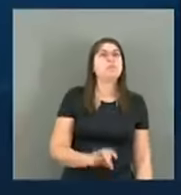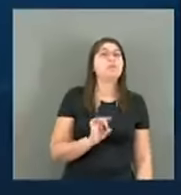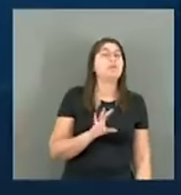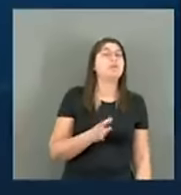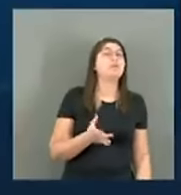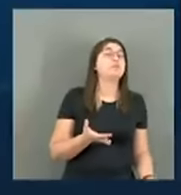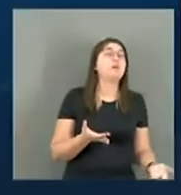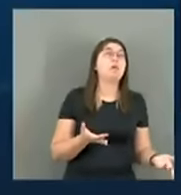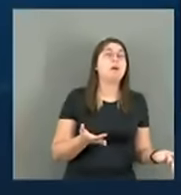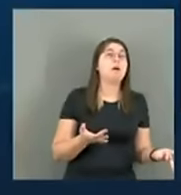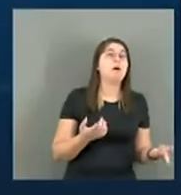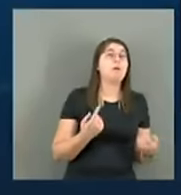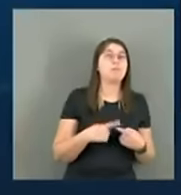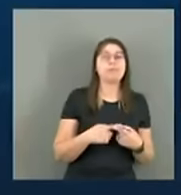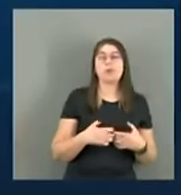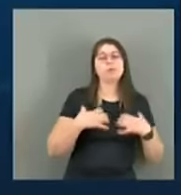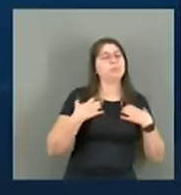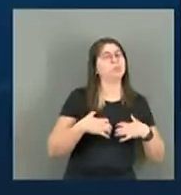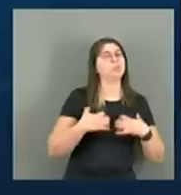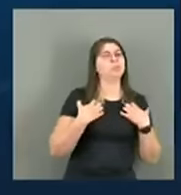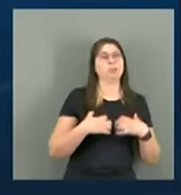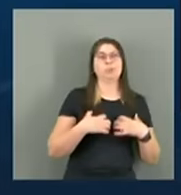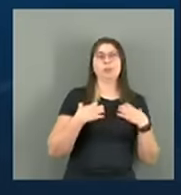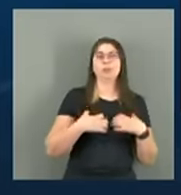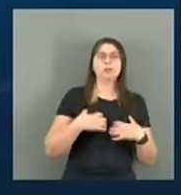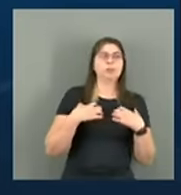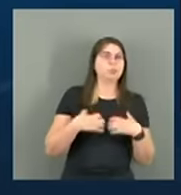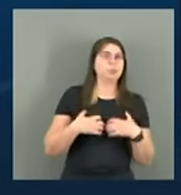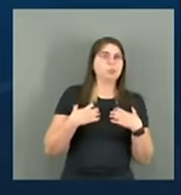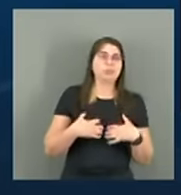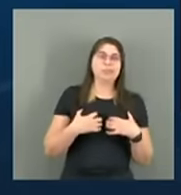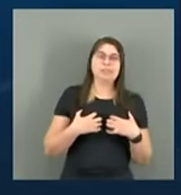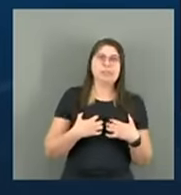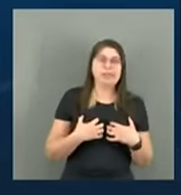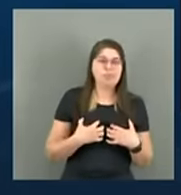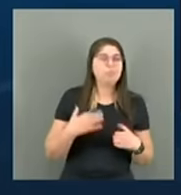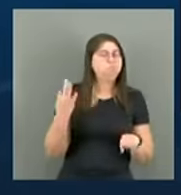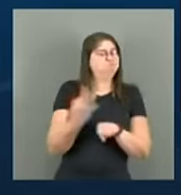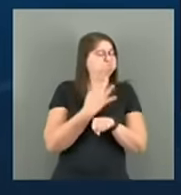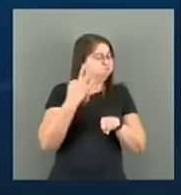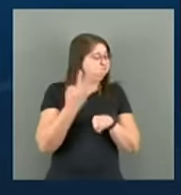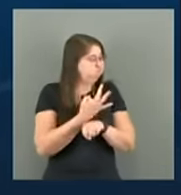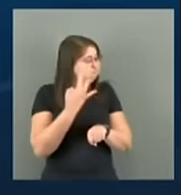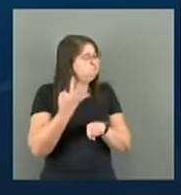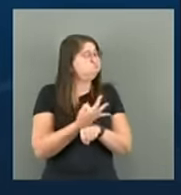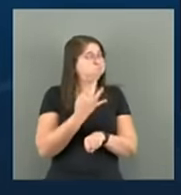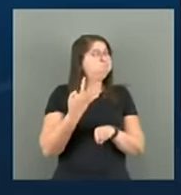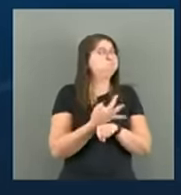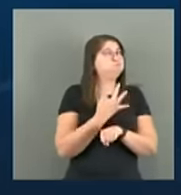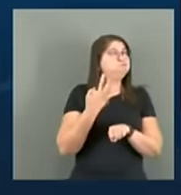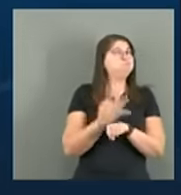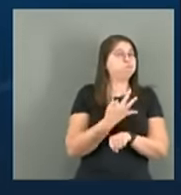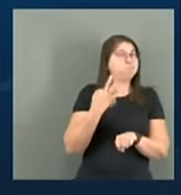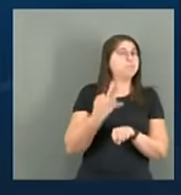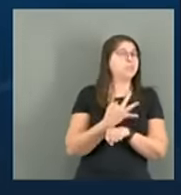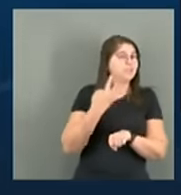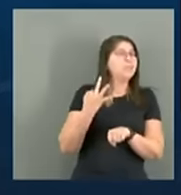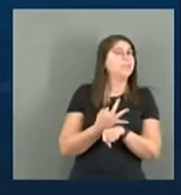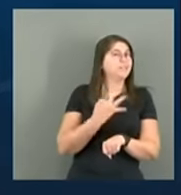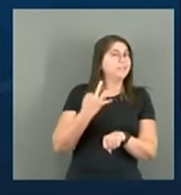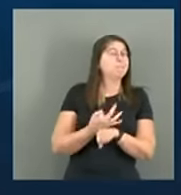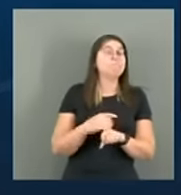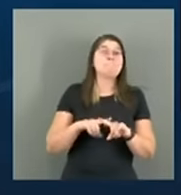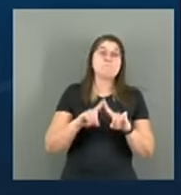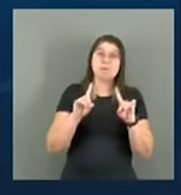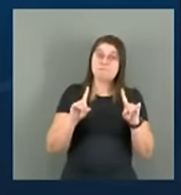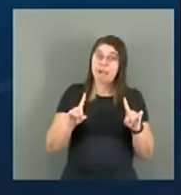Só tô mesmo porque eu tô indignado. Eu tô segurando muita gente nas minhas costas. Só que é o